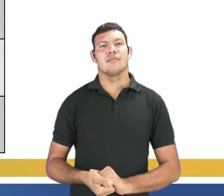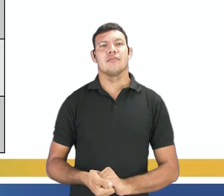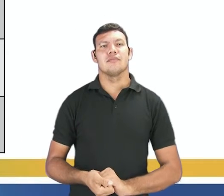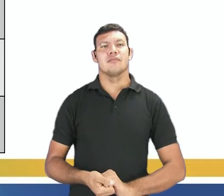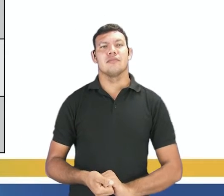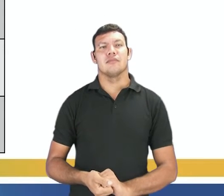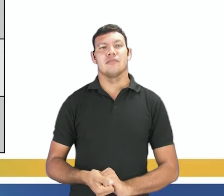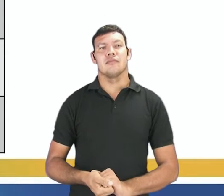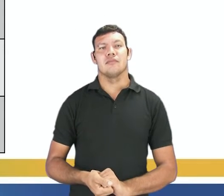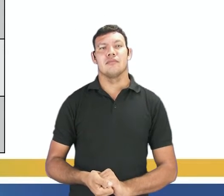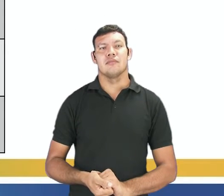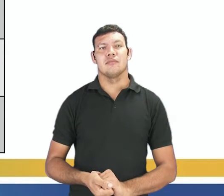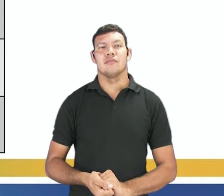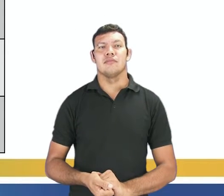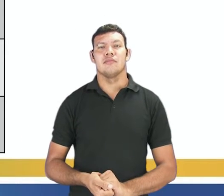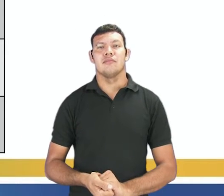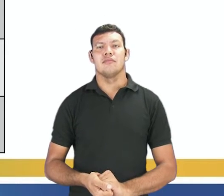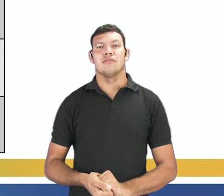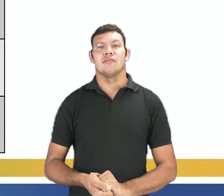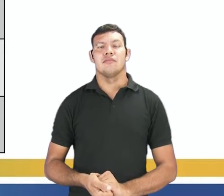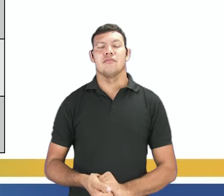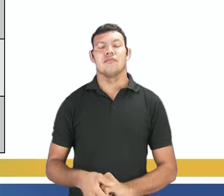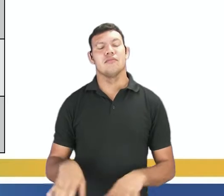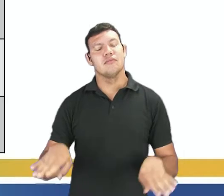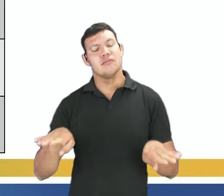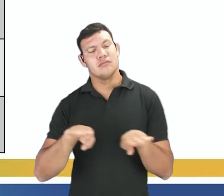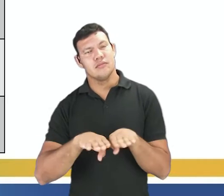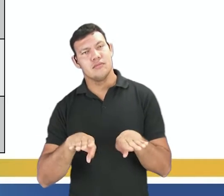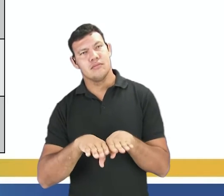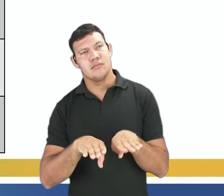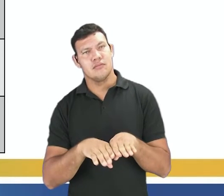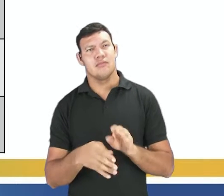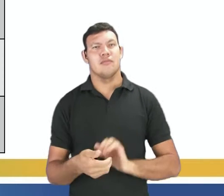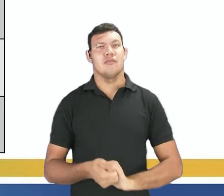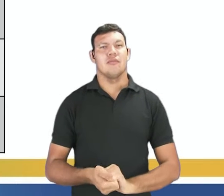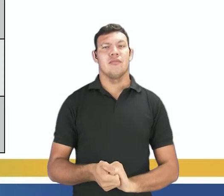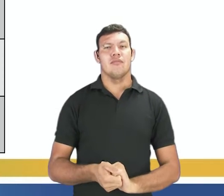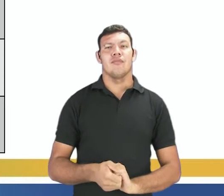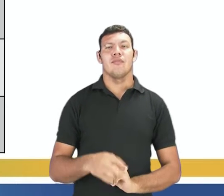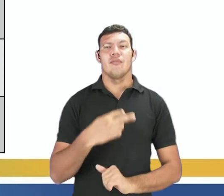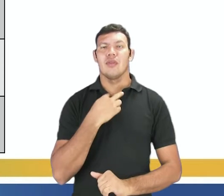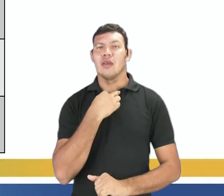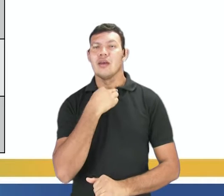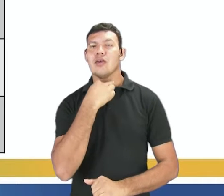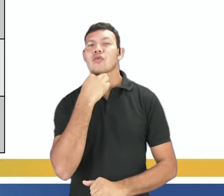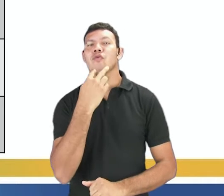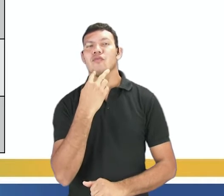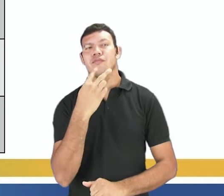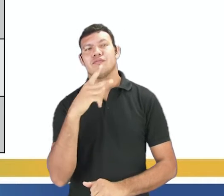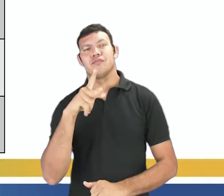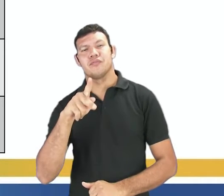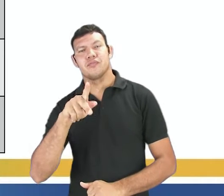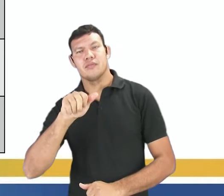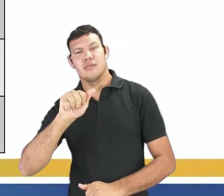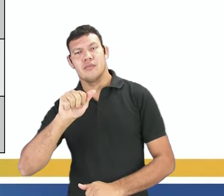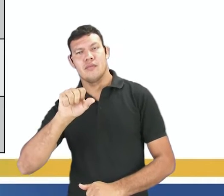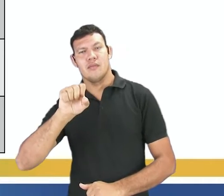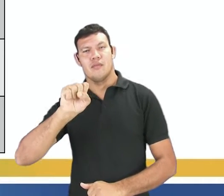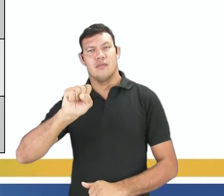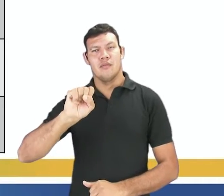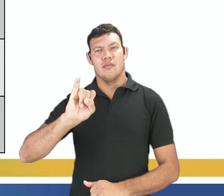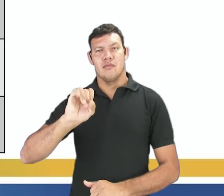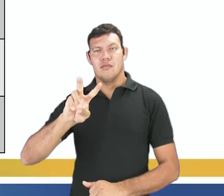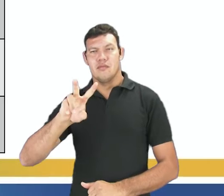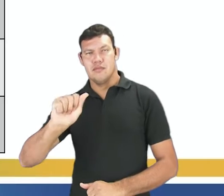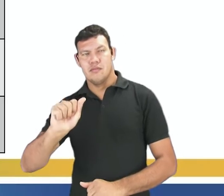plus est. Nós também vimos um pouquinho sobre passive voice. Lembra? Nós vimos em vários tempos verbais, não tem como a